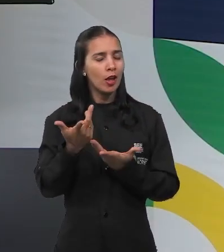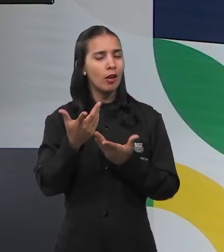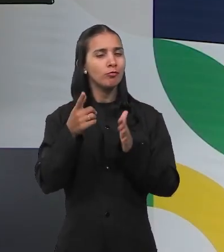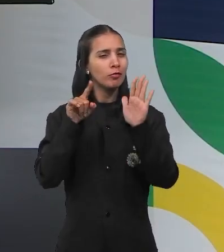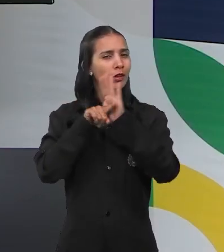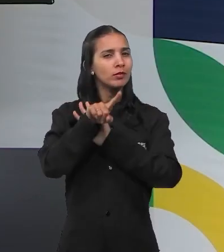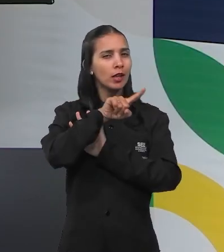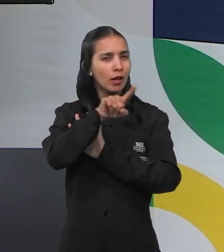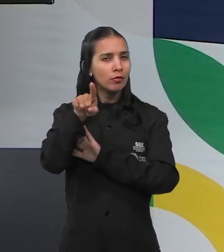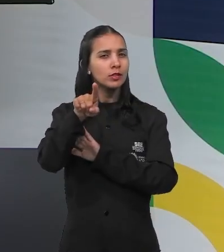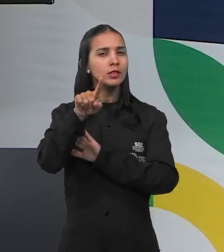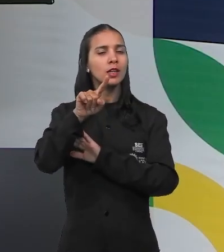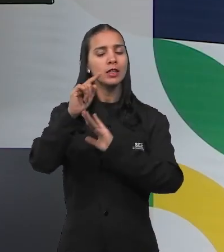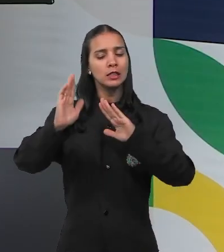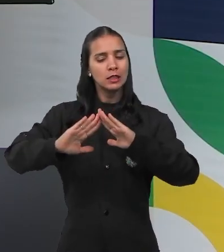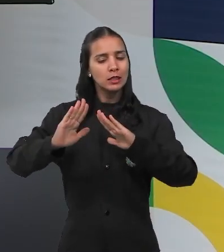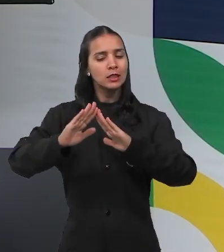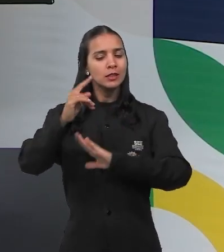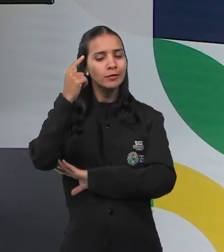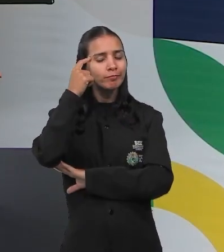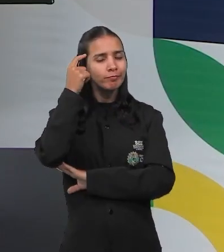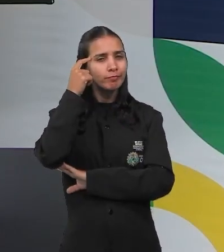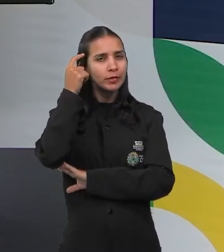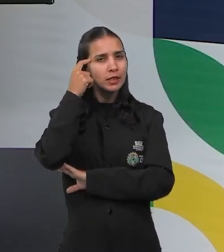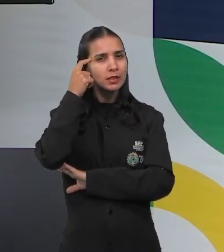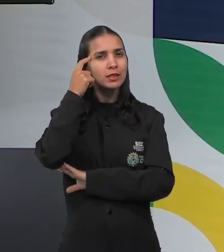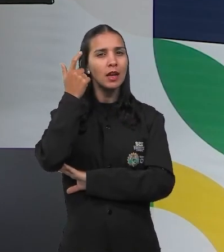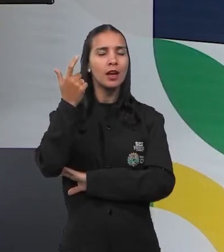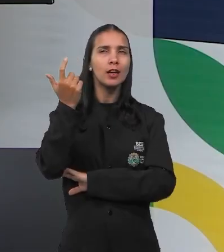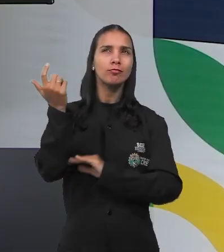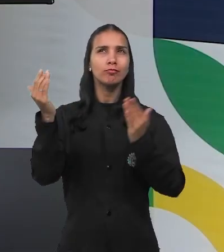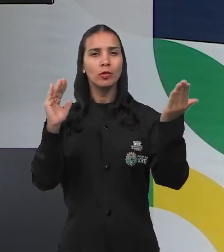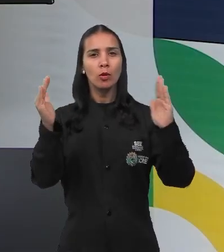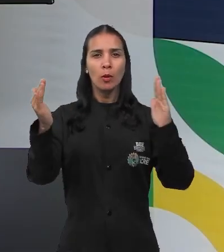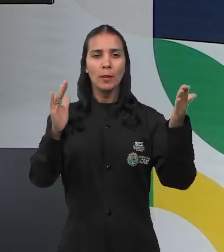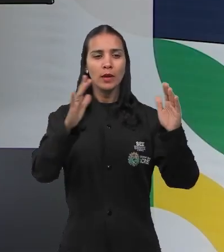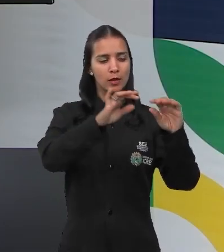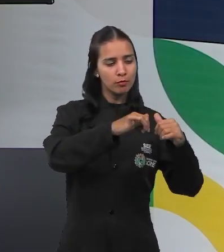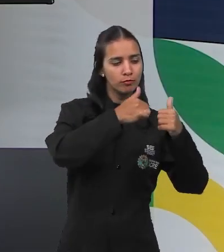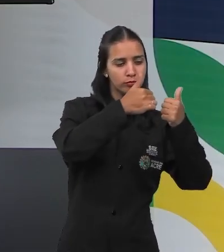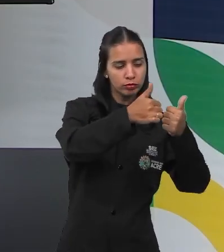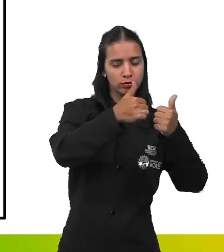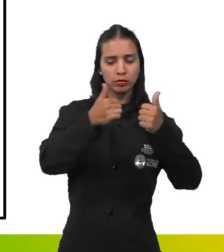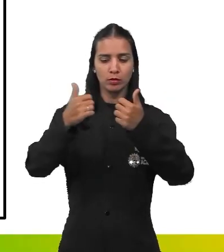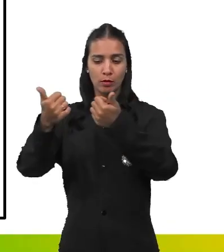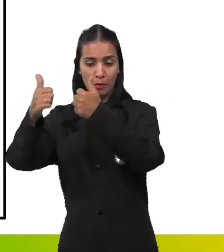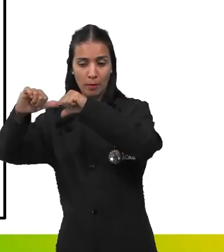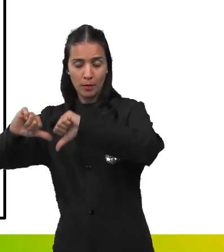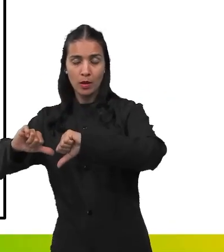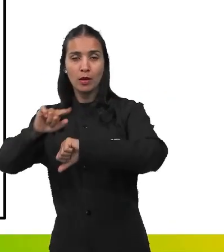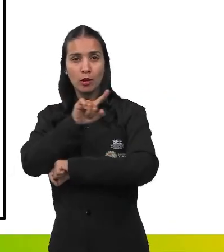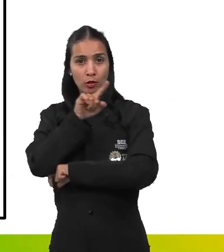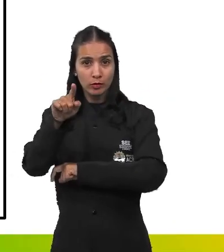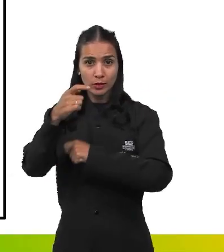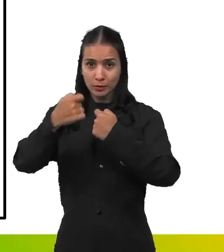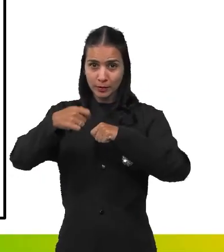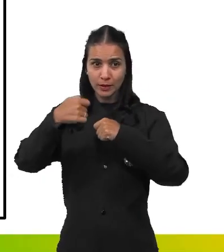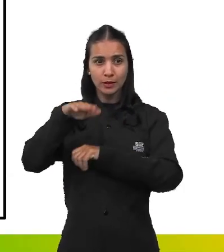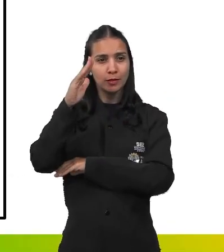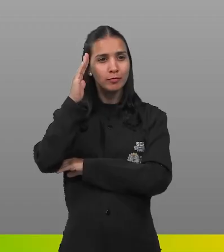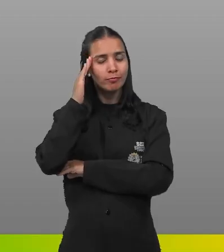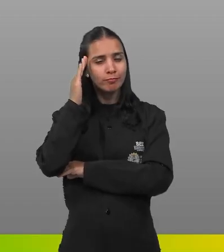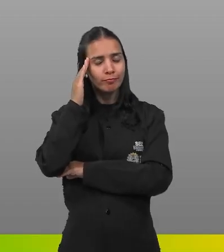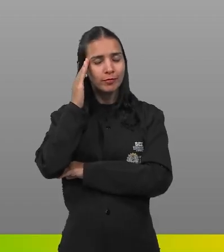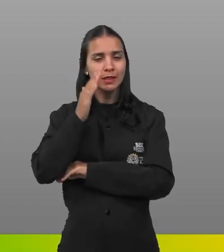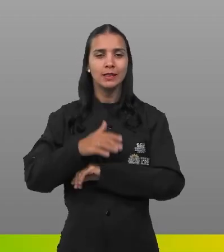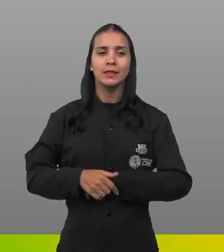essa modalidade, levando em consideração os pontos positivos e os pontos negativos que a gente trouxe aqui. Vamos dar aqui...